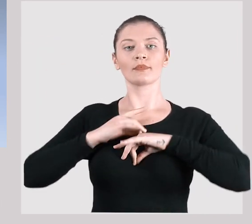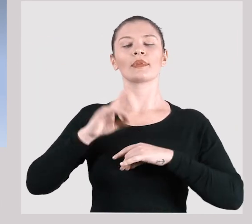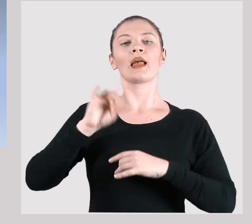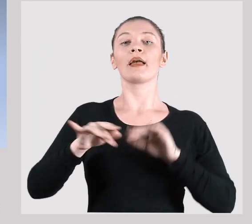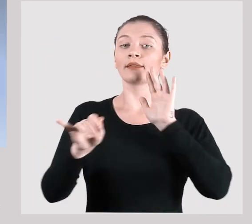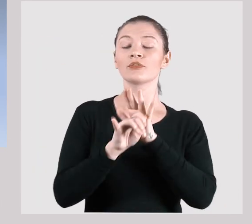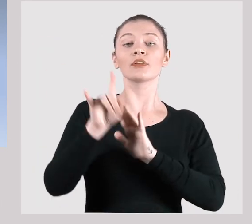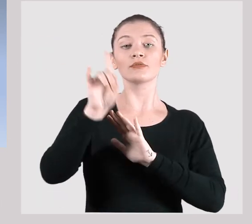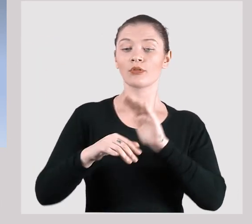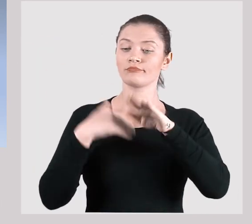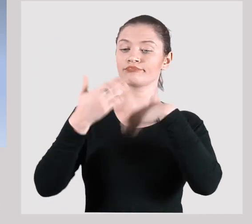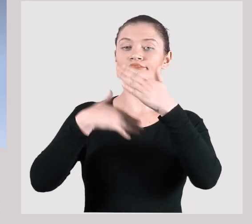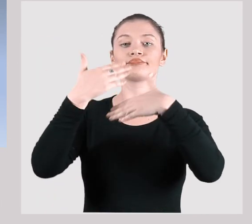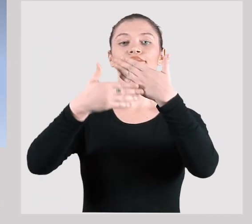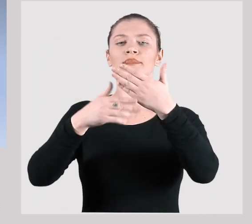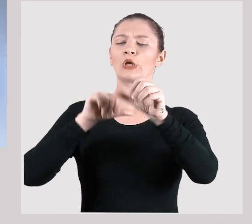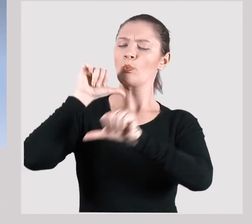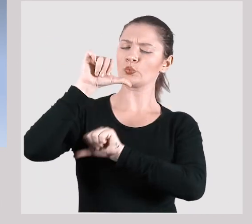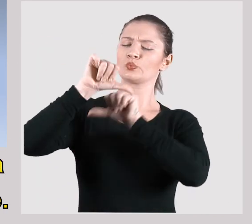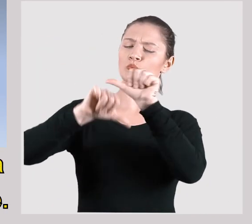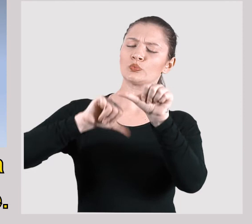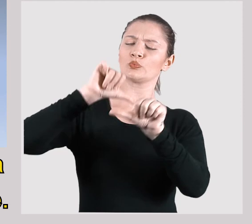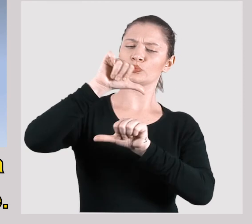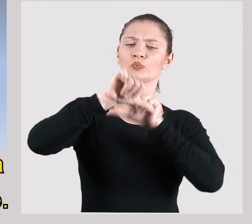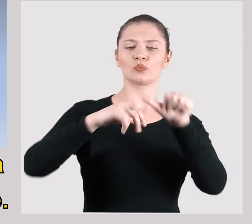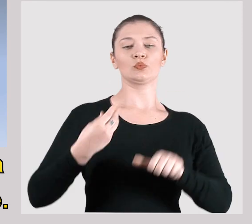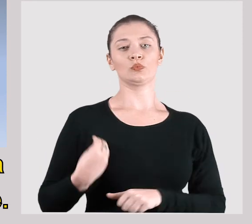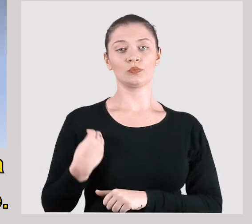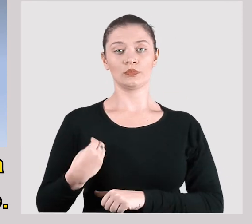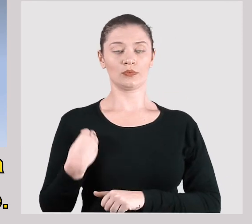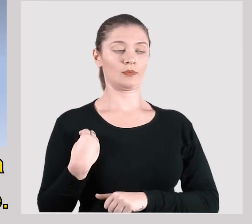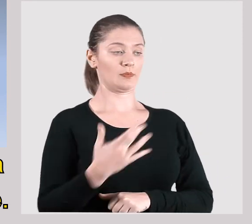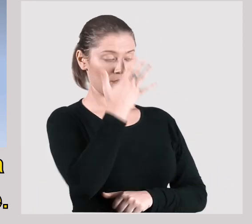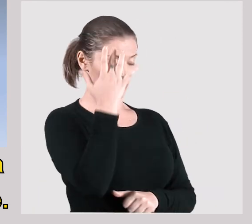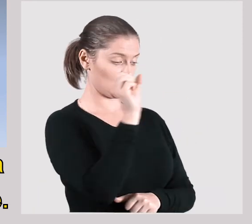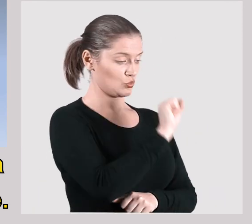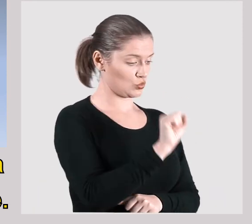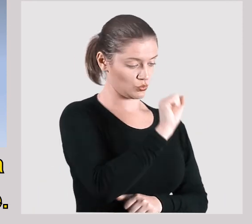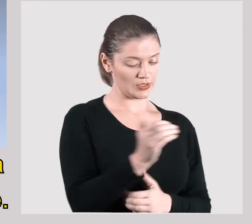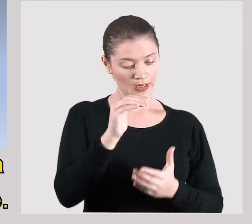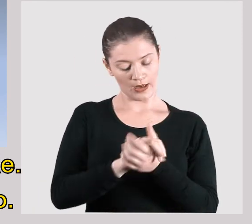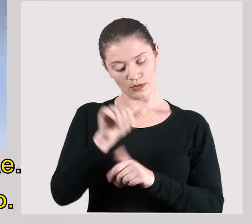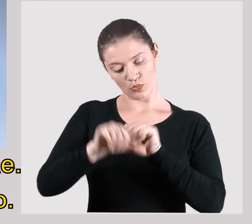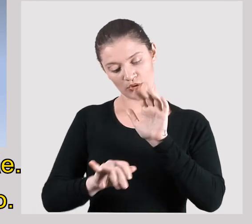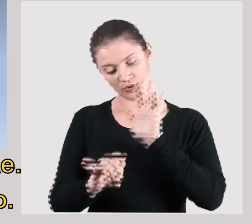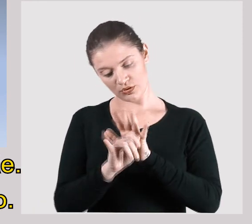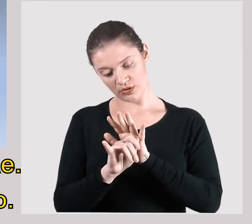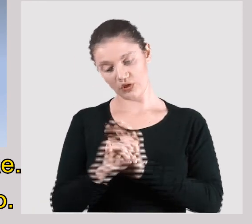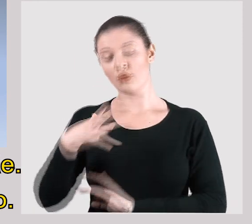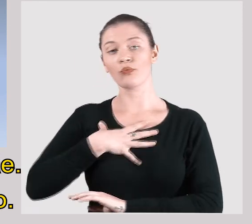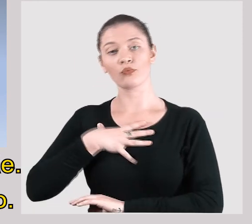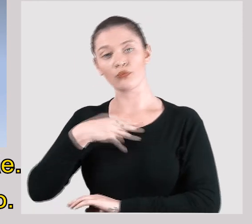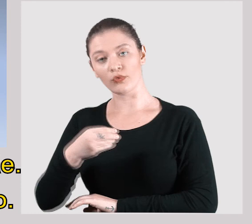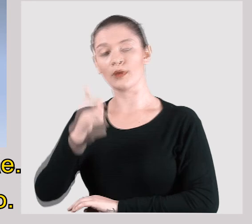ela está sempre se modificando ao longo da vida. A pessoa é solteira, depois ela casa, ela já muda a identidade, ela tem filho,